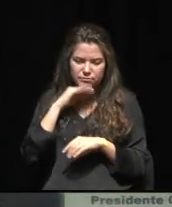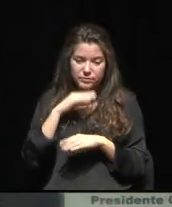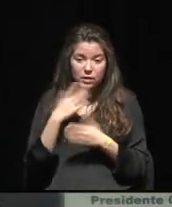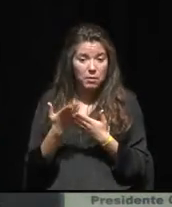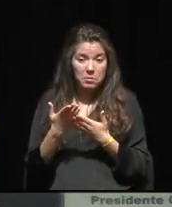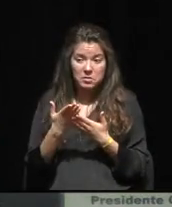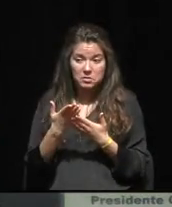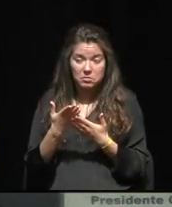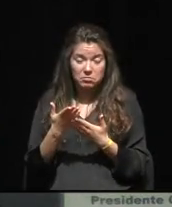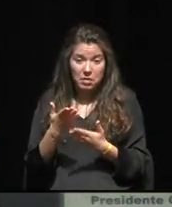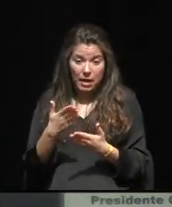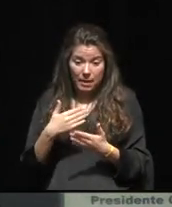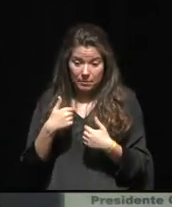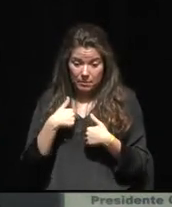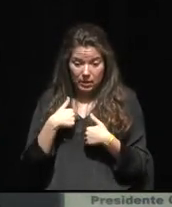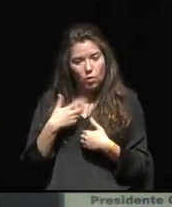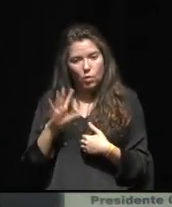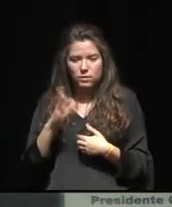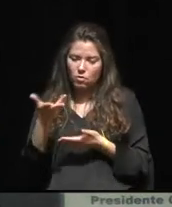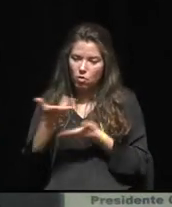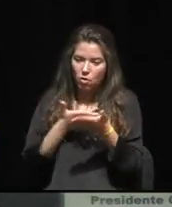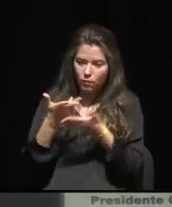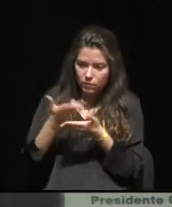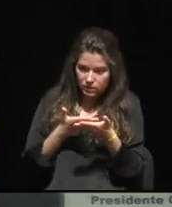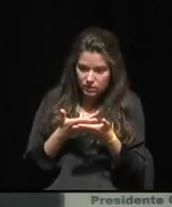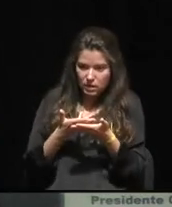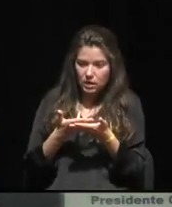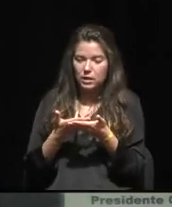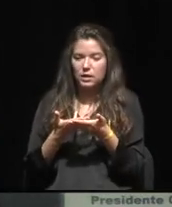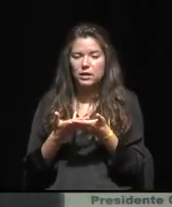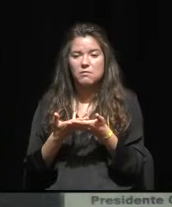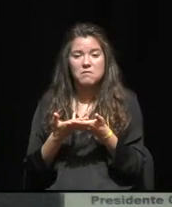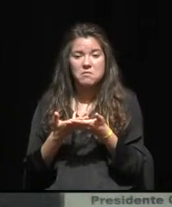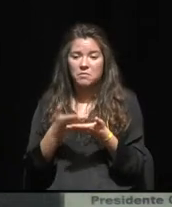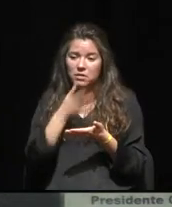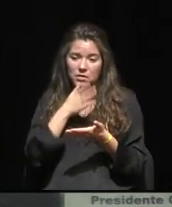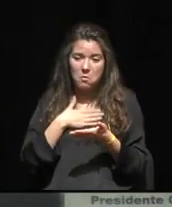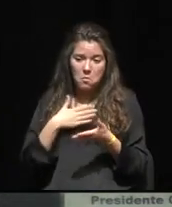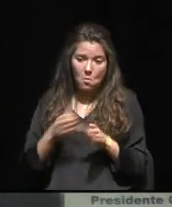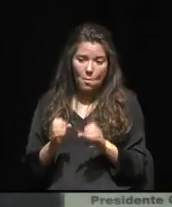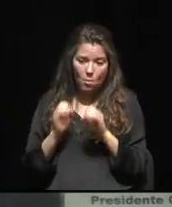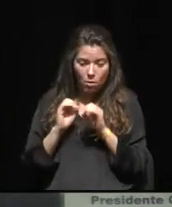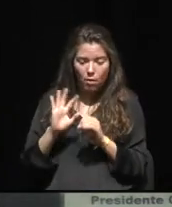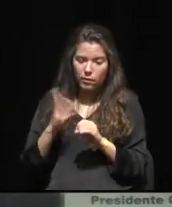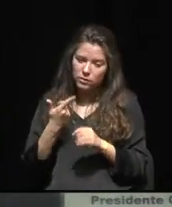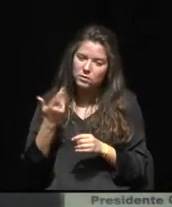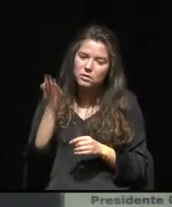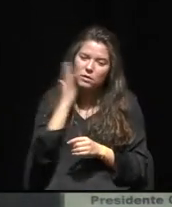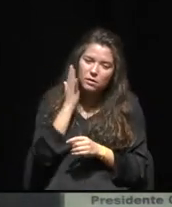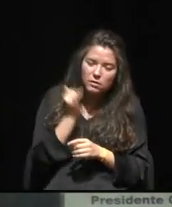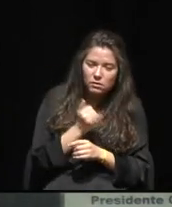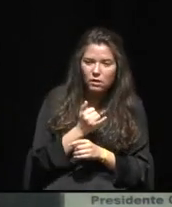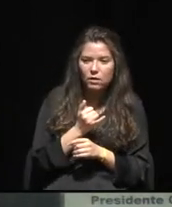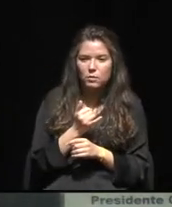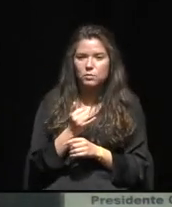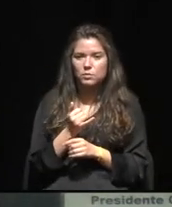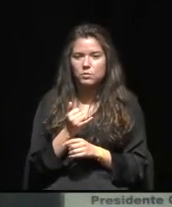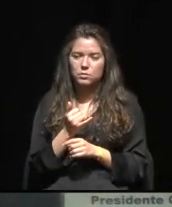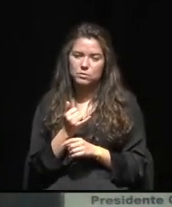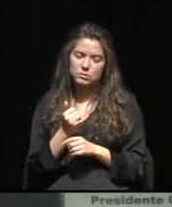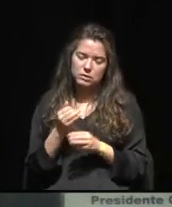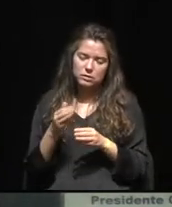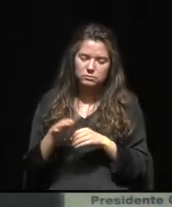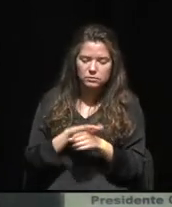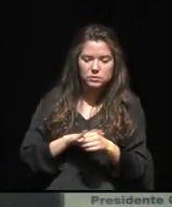que nunca me foi trazida no diálogo que tive no momento em que nós eh tratamos de desta da